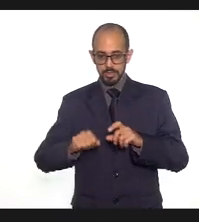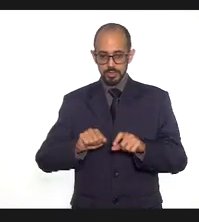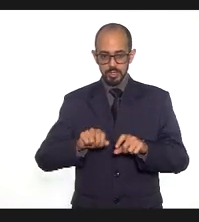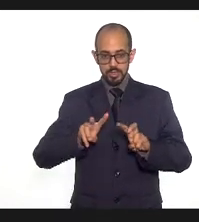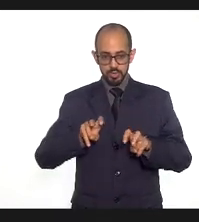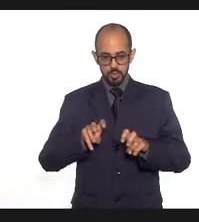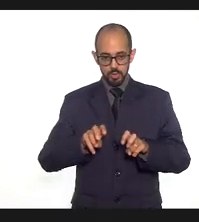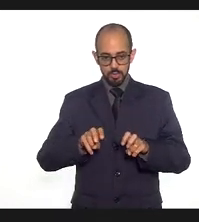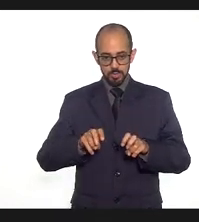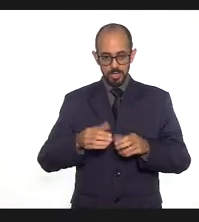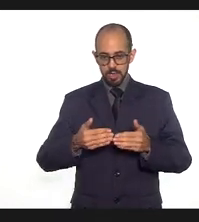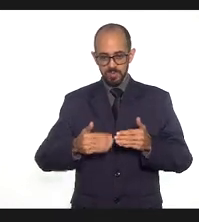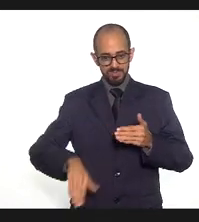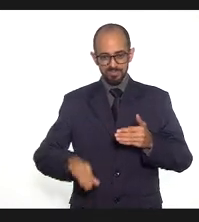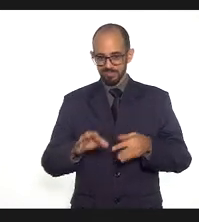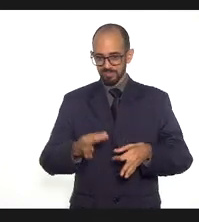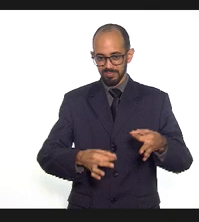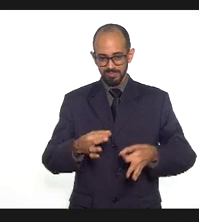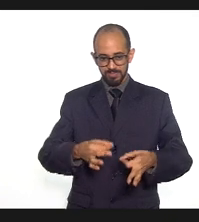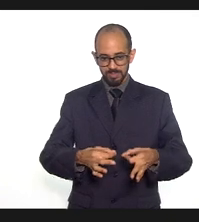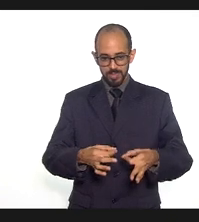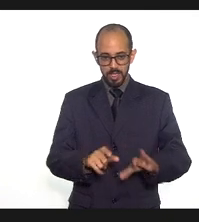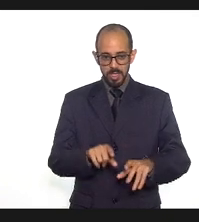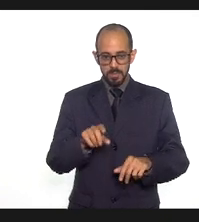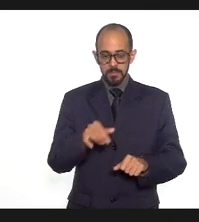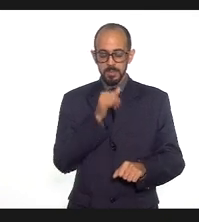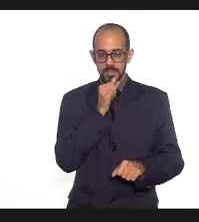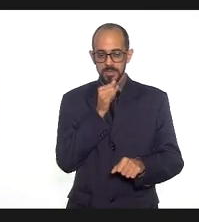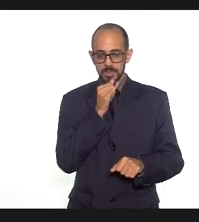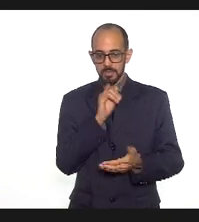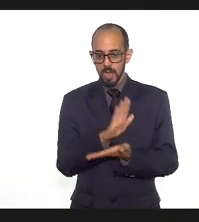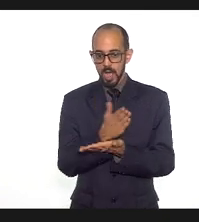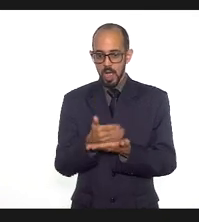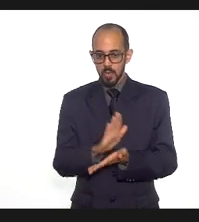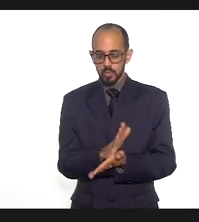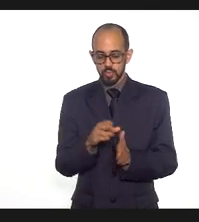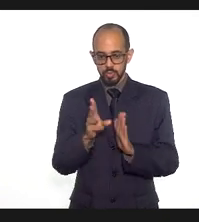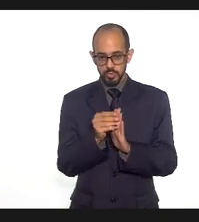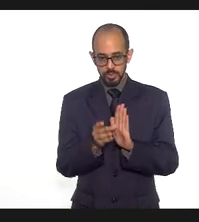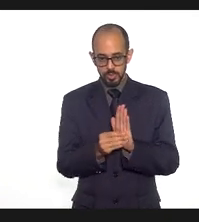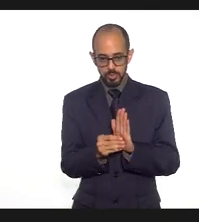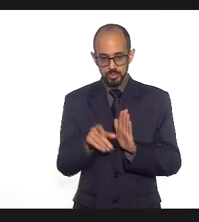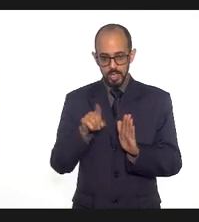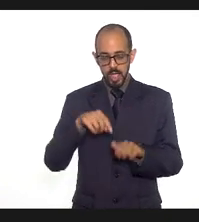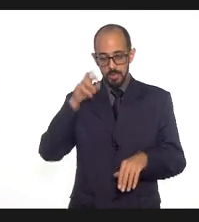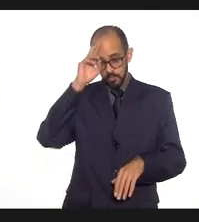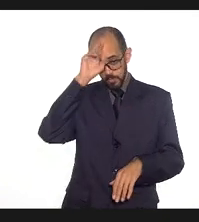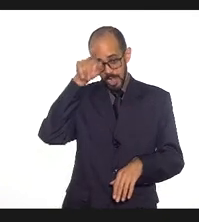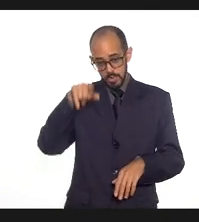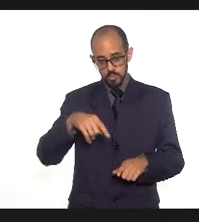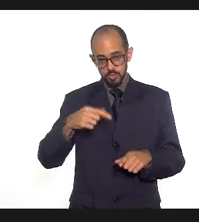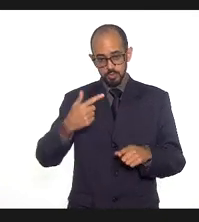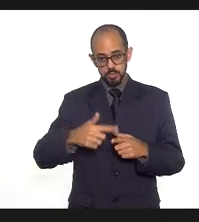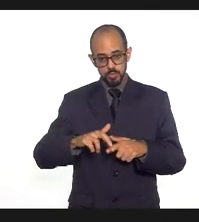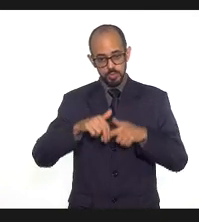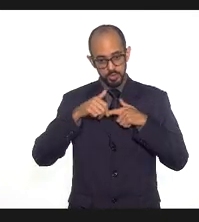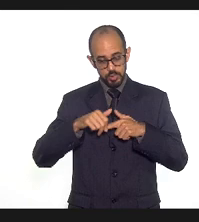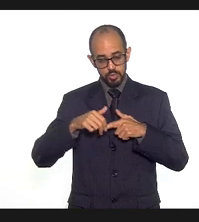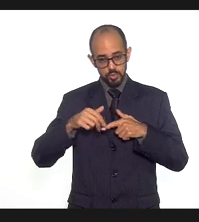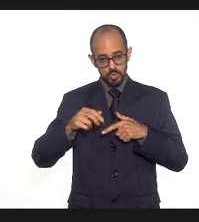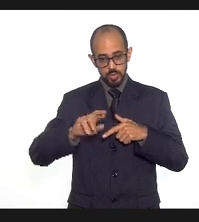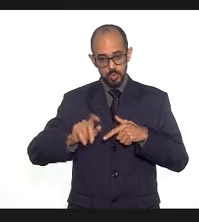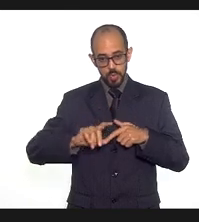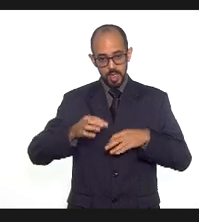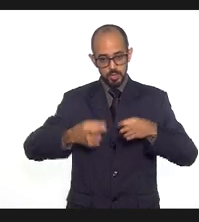vezes a via apresentada para tratar de determinada matéria, ela é equivocada, portanto, antijurídico. Se algo